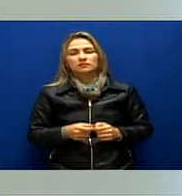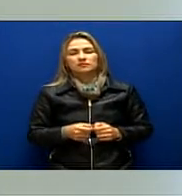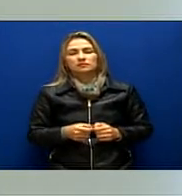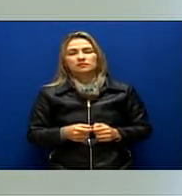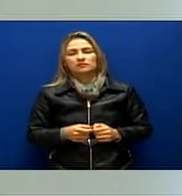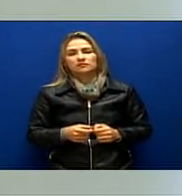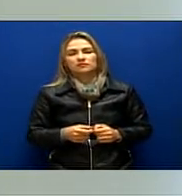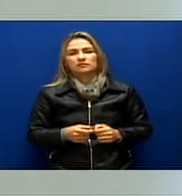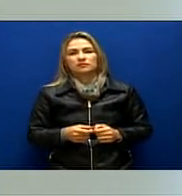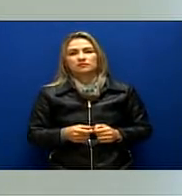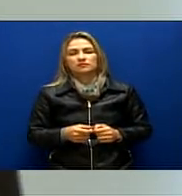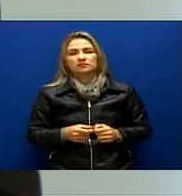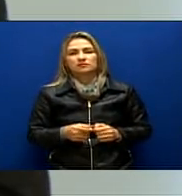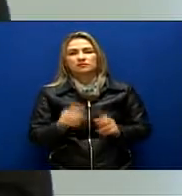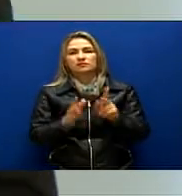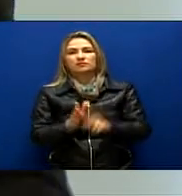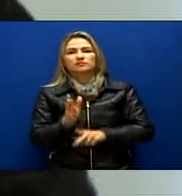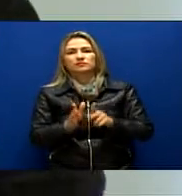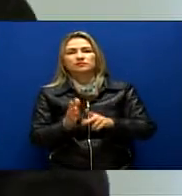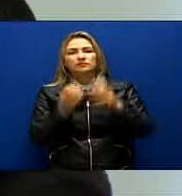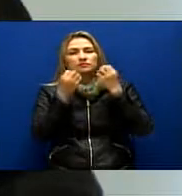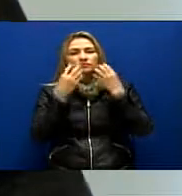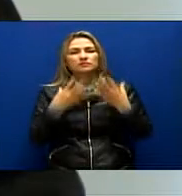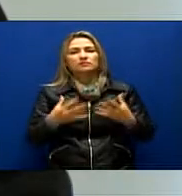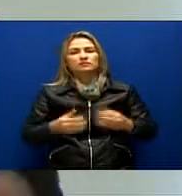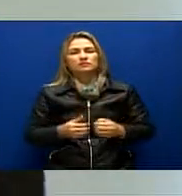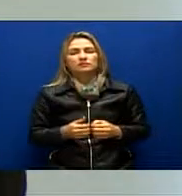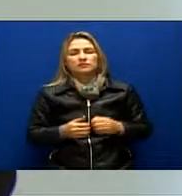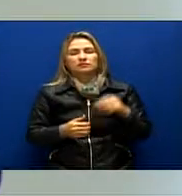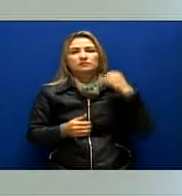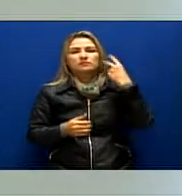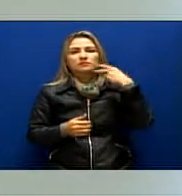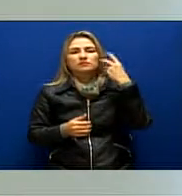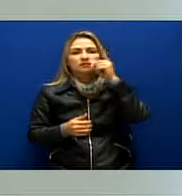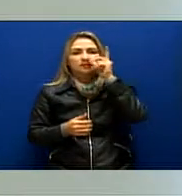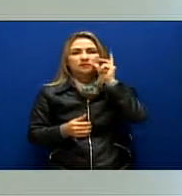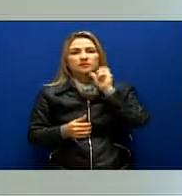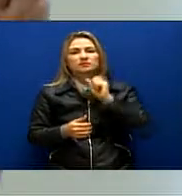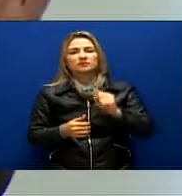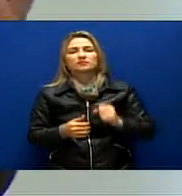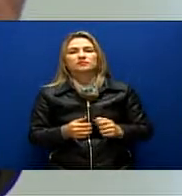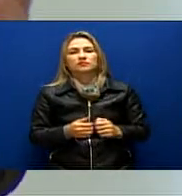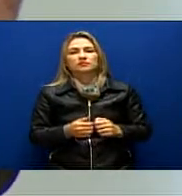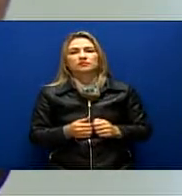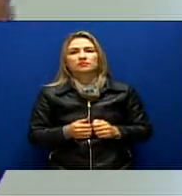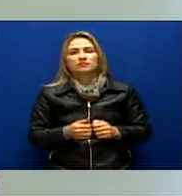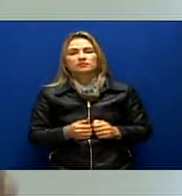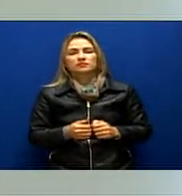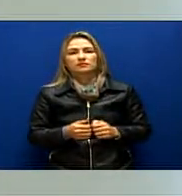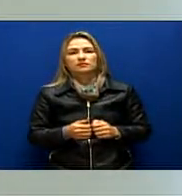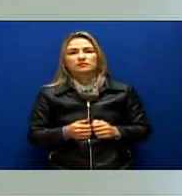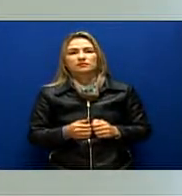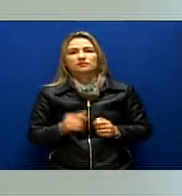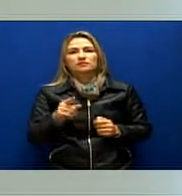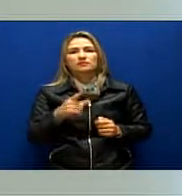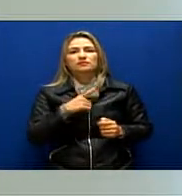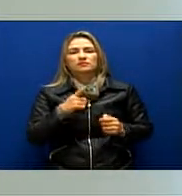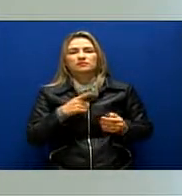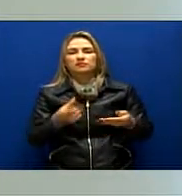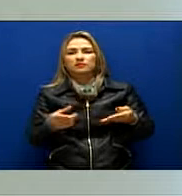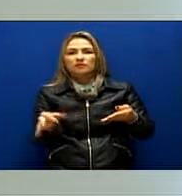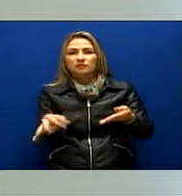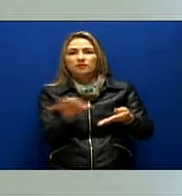do benefício que esse projeto trará. Então, pastor Luiz Santos, o senhor tem um carnê de IPTU que faz, vereadora